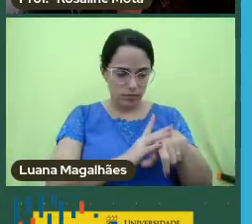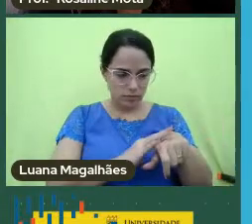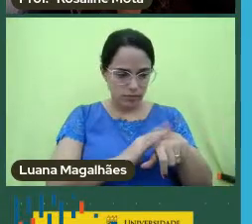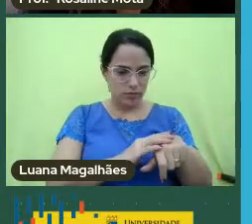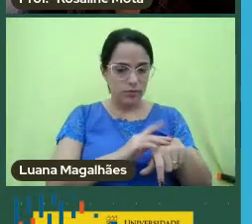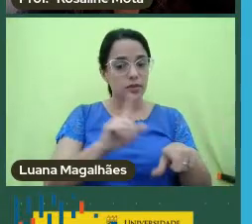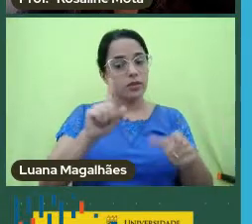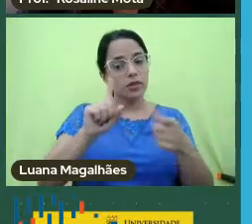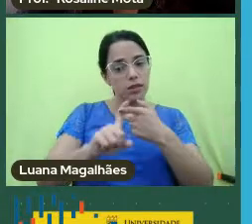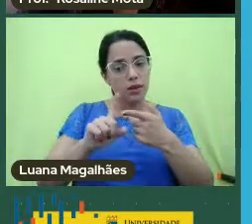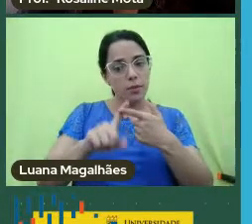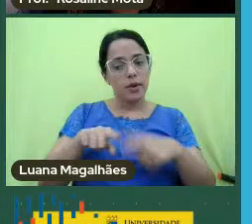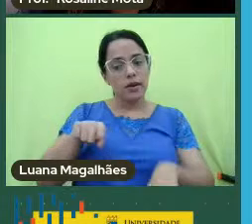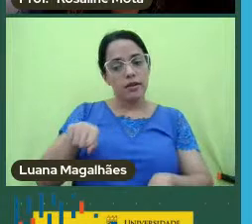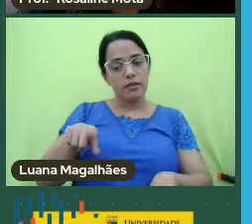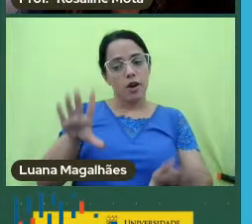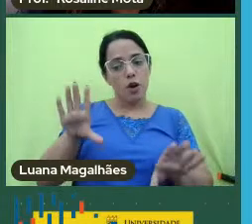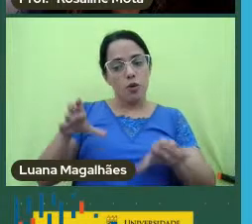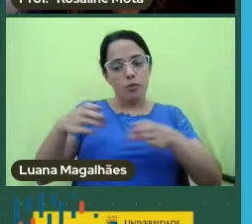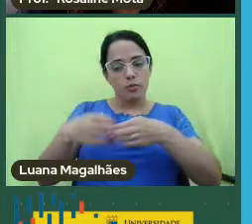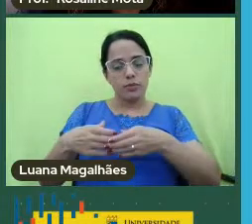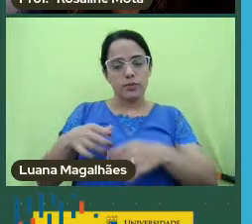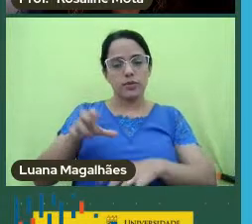paciente, também lhe foi incumbido